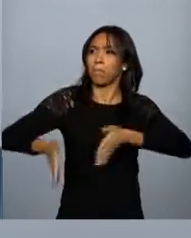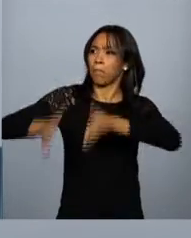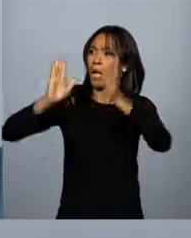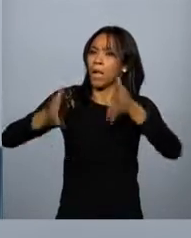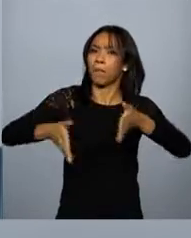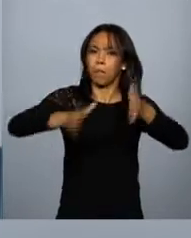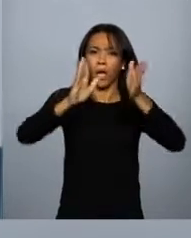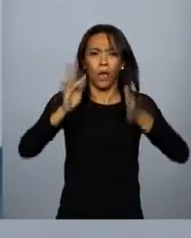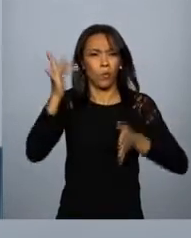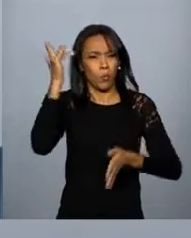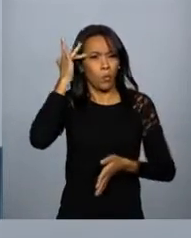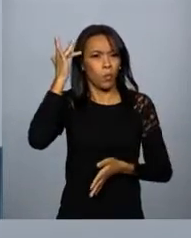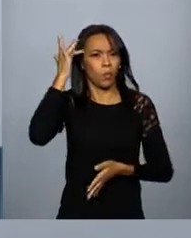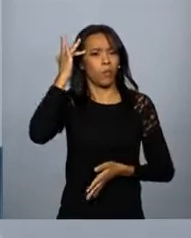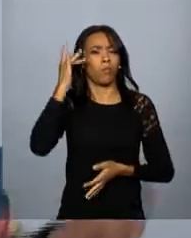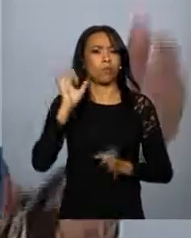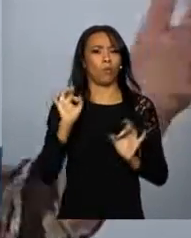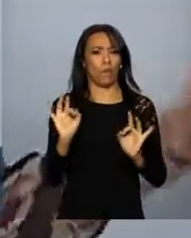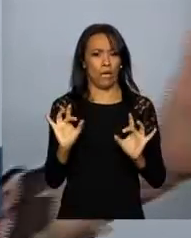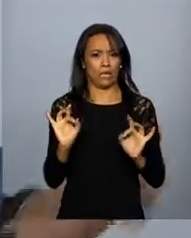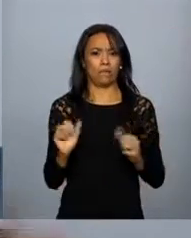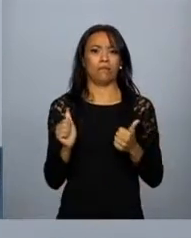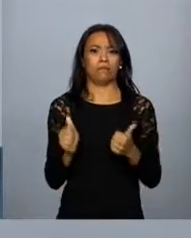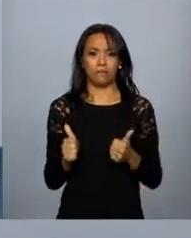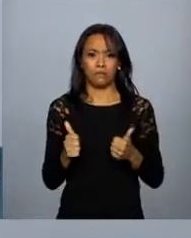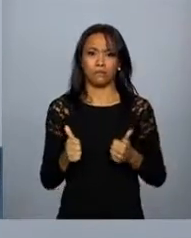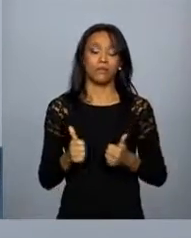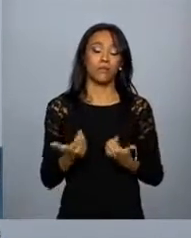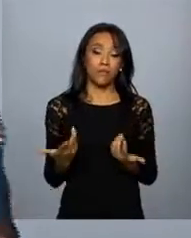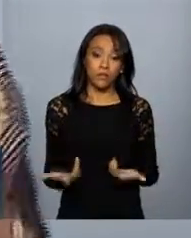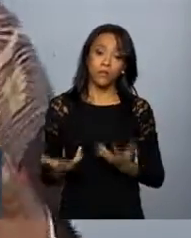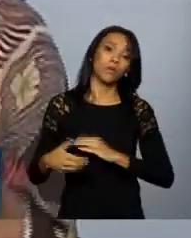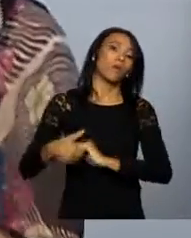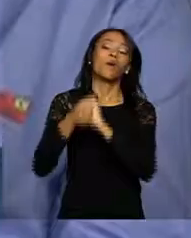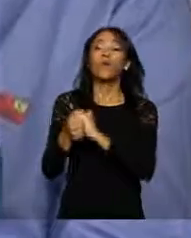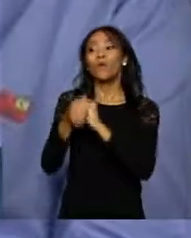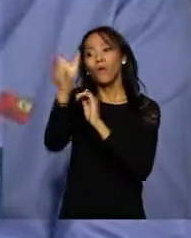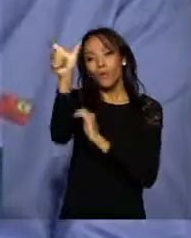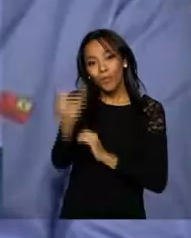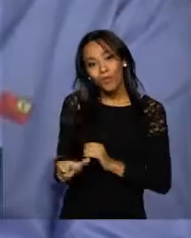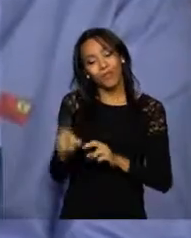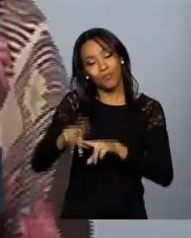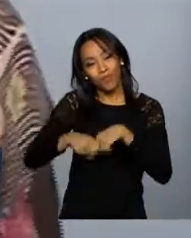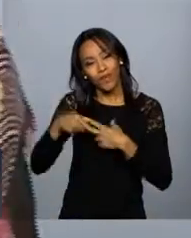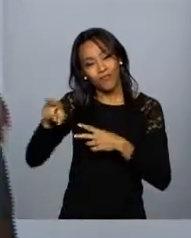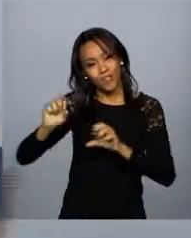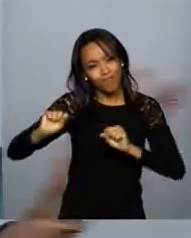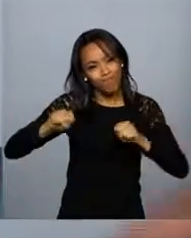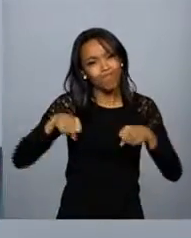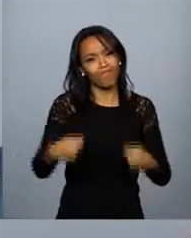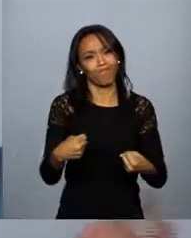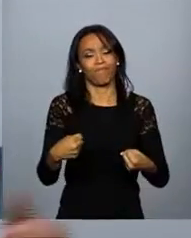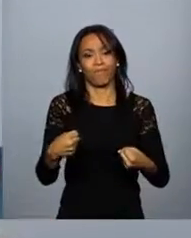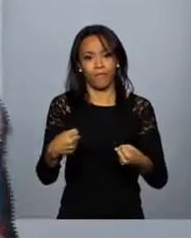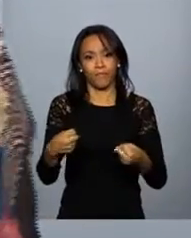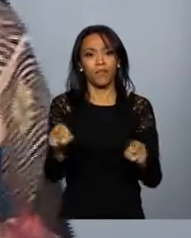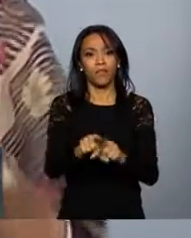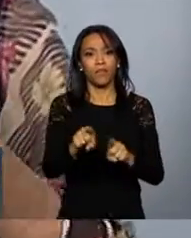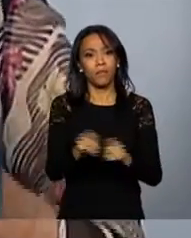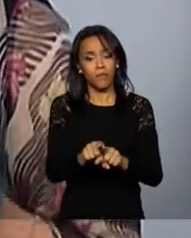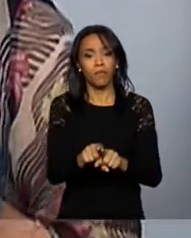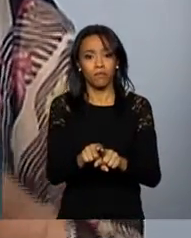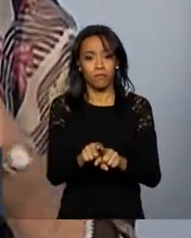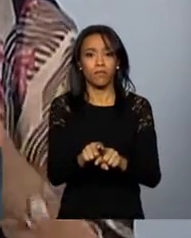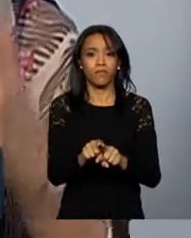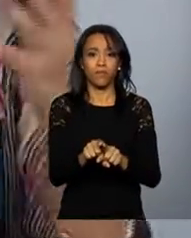de muito boa qualidade. Então, eu cumprimento por essa dedicação aqui. E, sem sombra de dúvida,